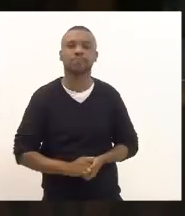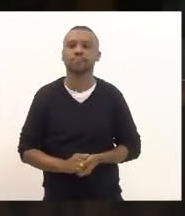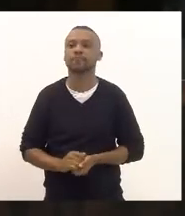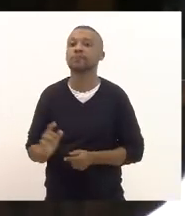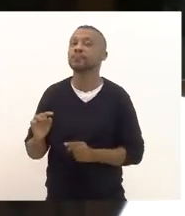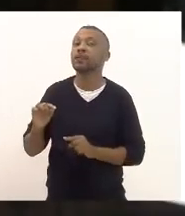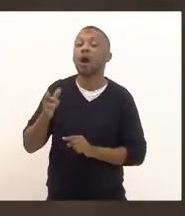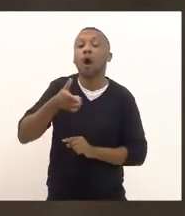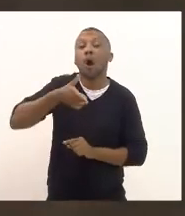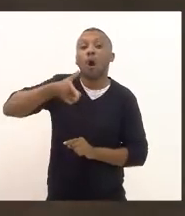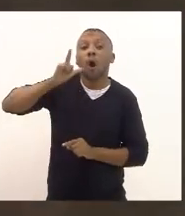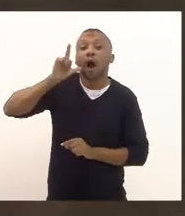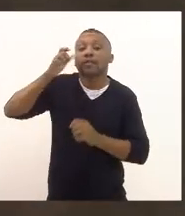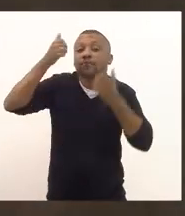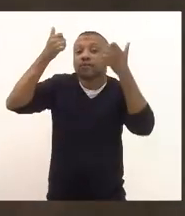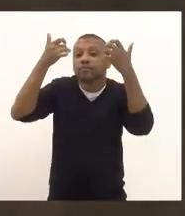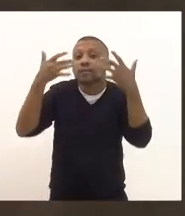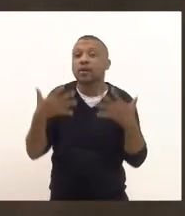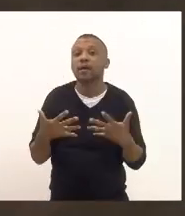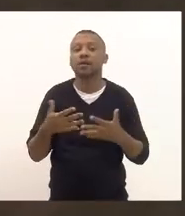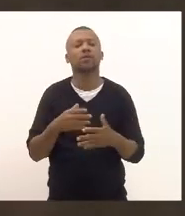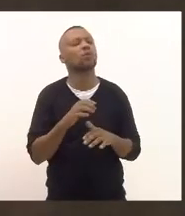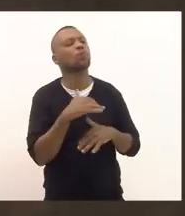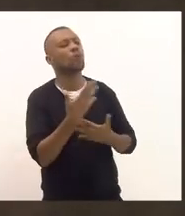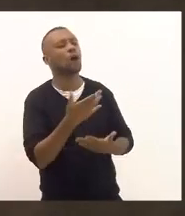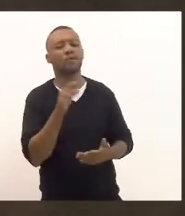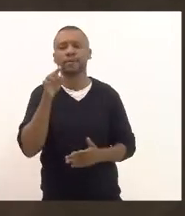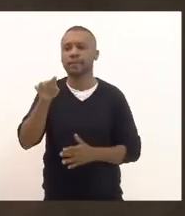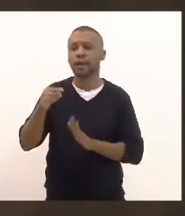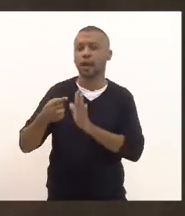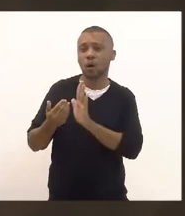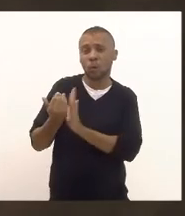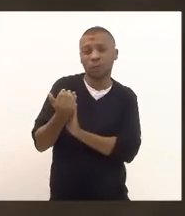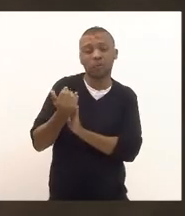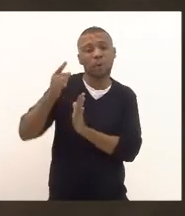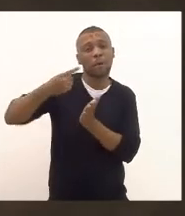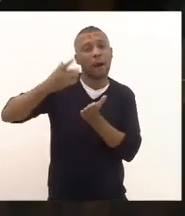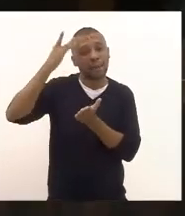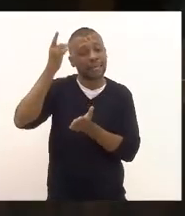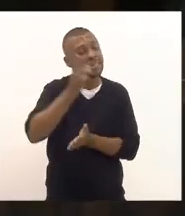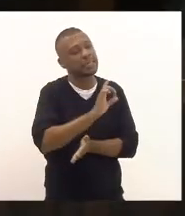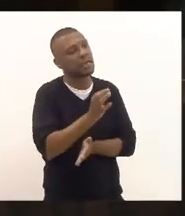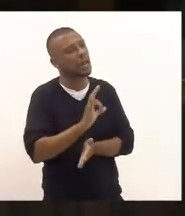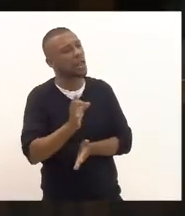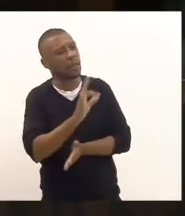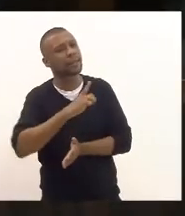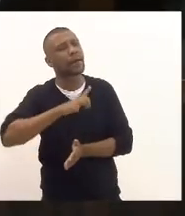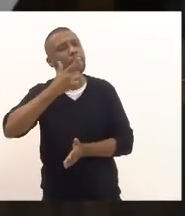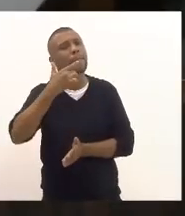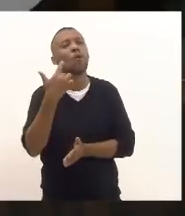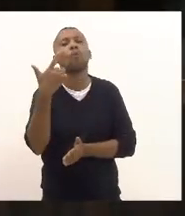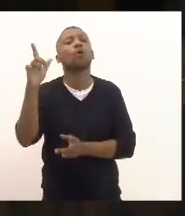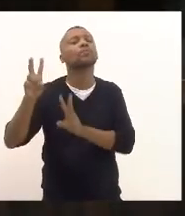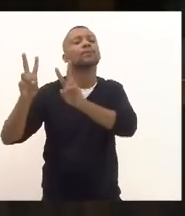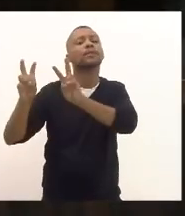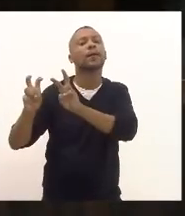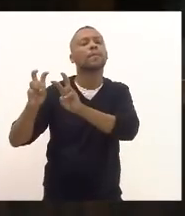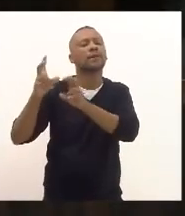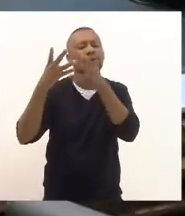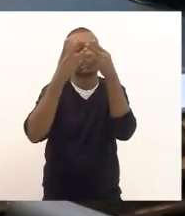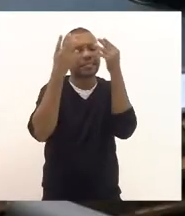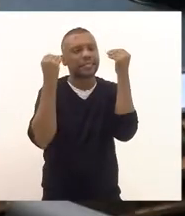falado ontem qual era o show colocou em Pauta amanhã não não tem mais uma que você falou